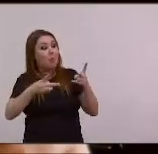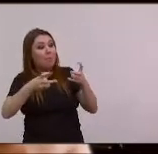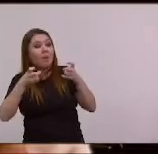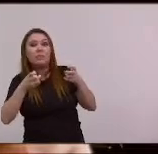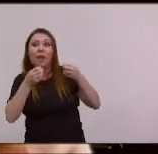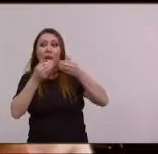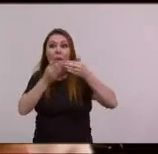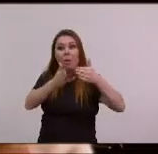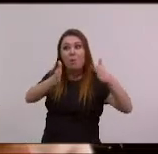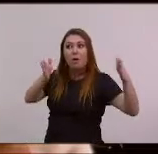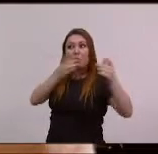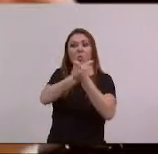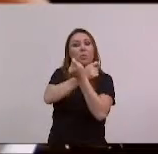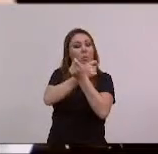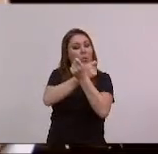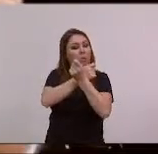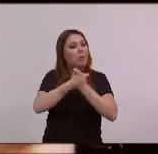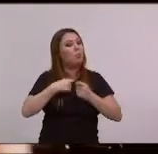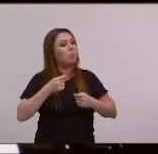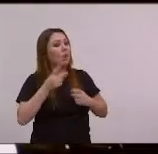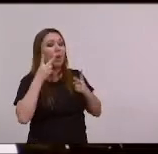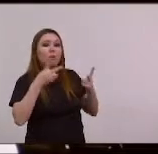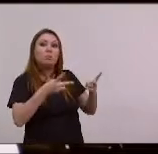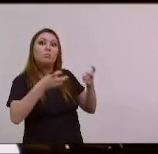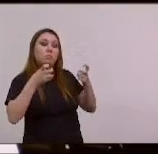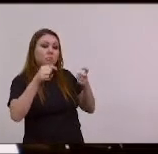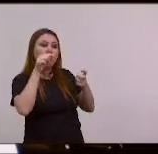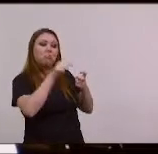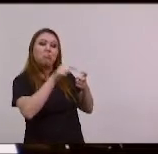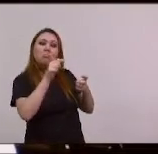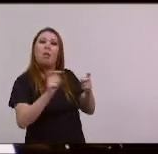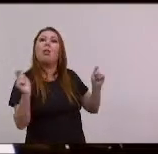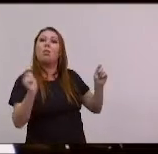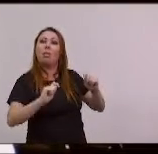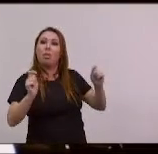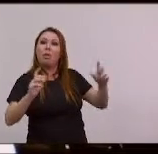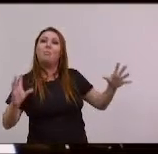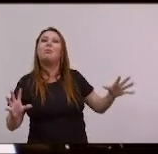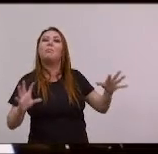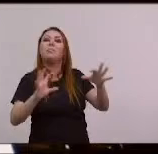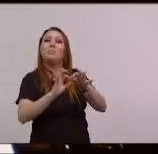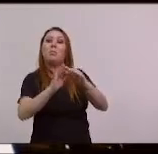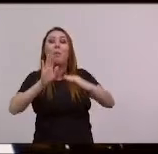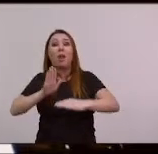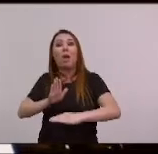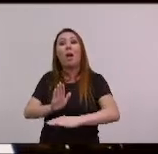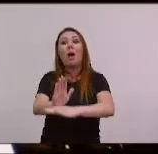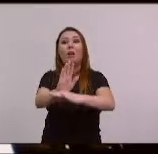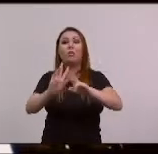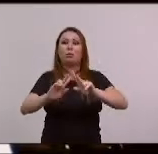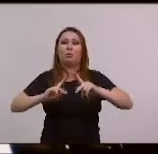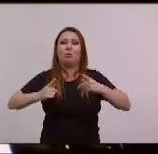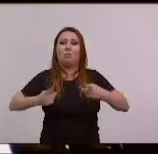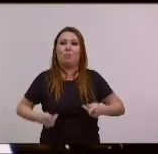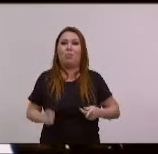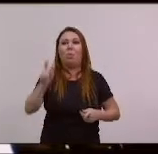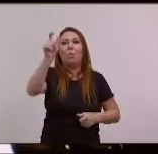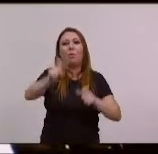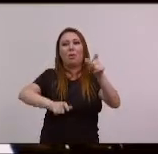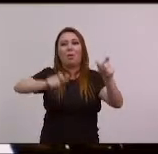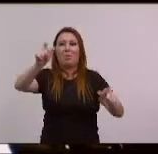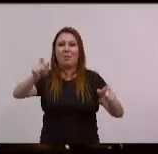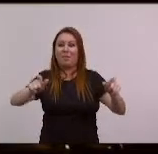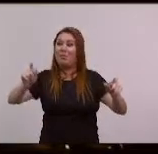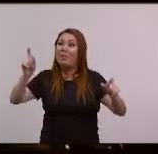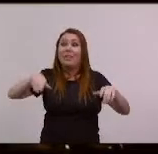grandeza, percebem que desde aqui queremos servir a humanidade, buscando com